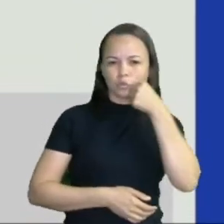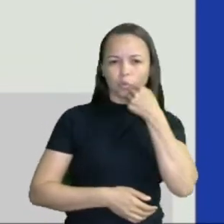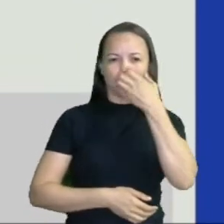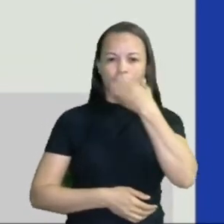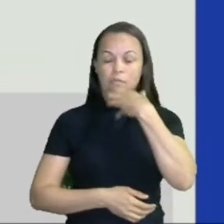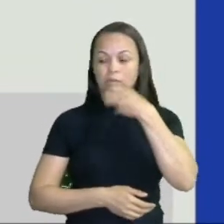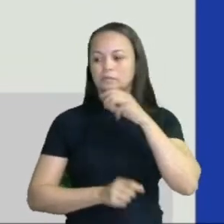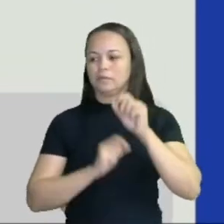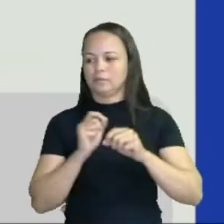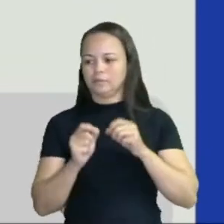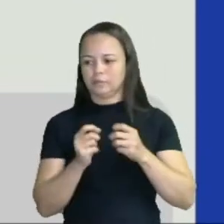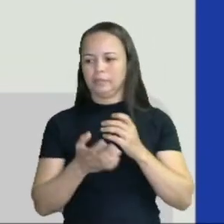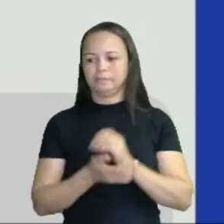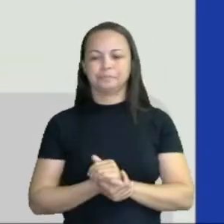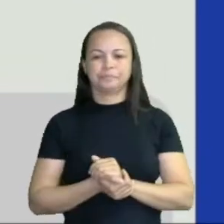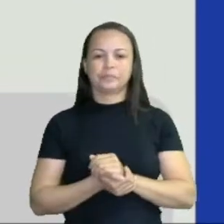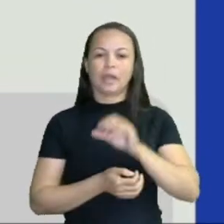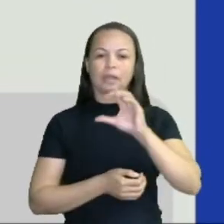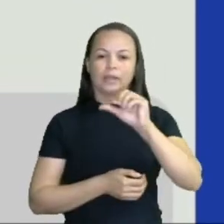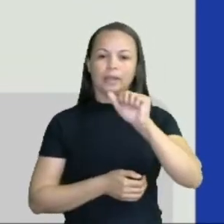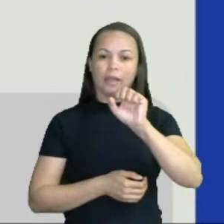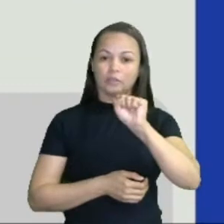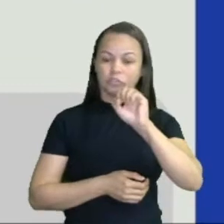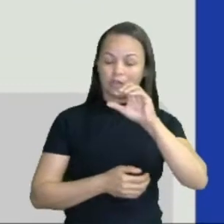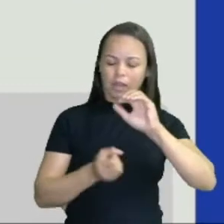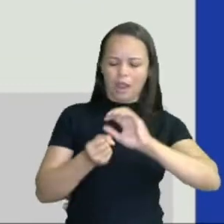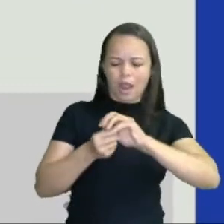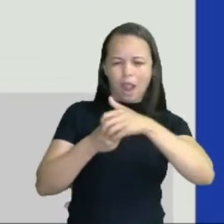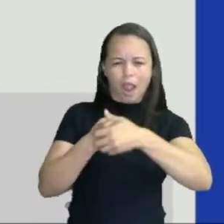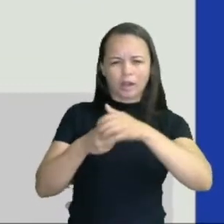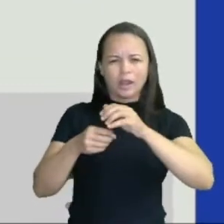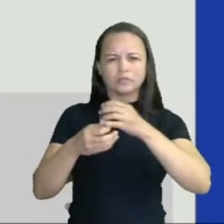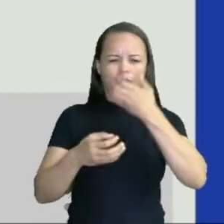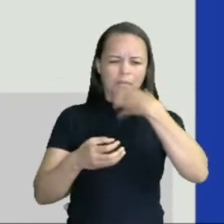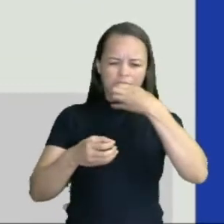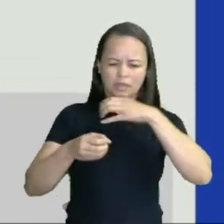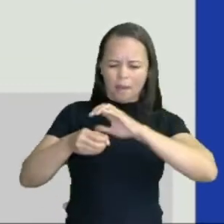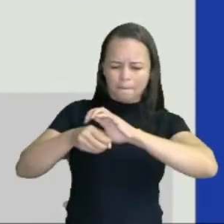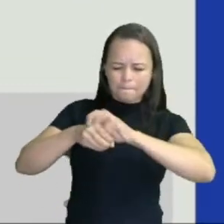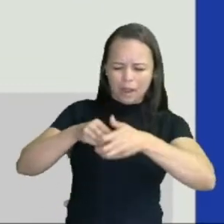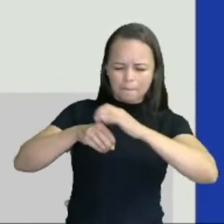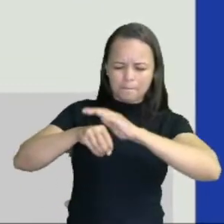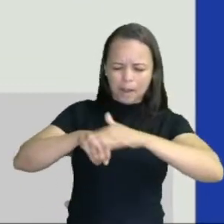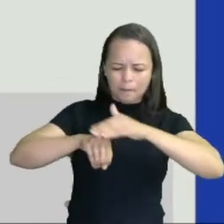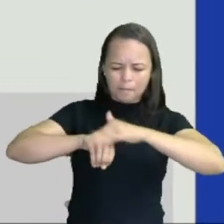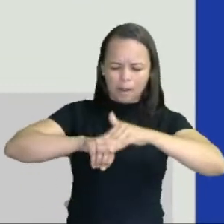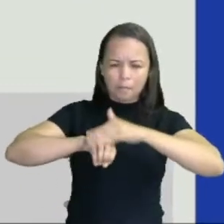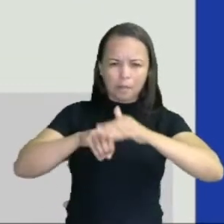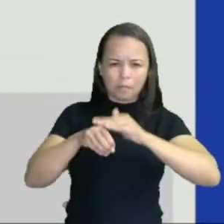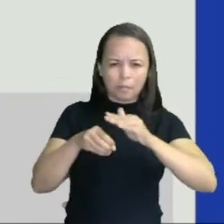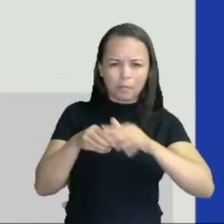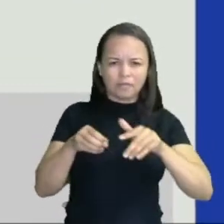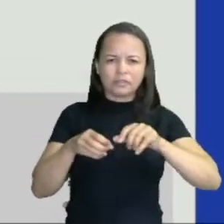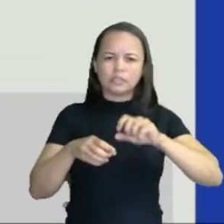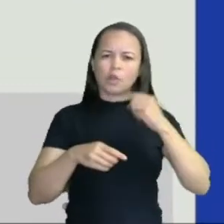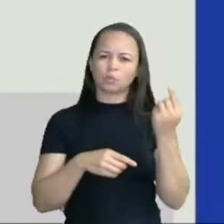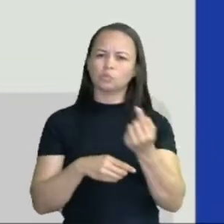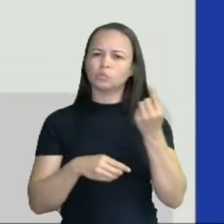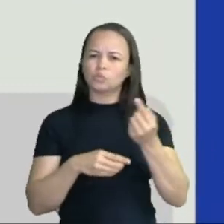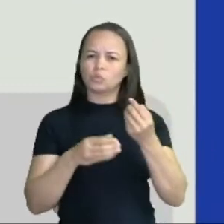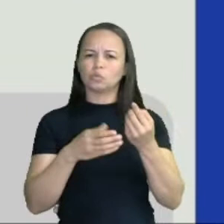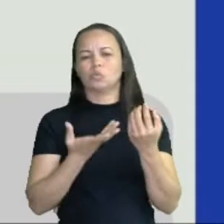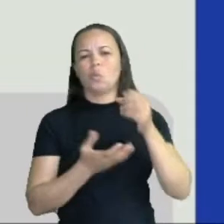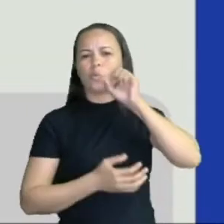os ingredientes é 1 litro de água, cascas de 2 maçãs, 3 colheres de açúcar. E como